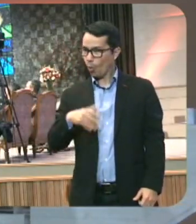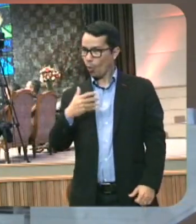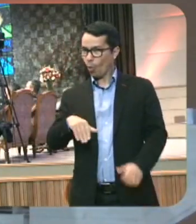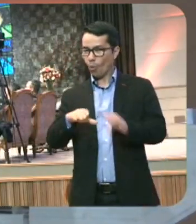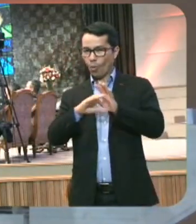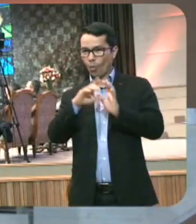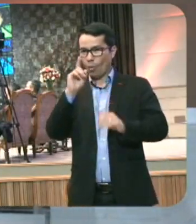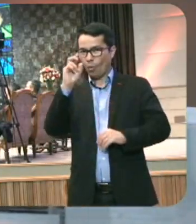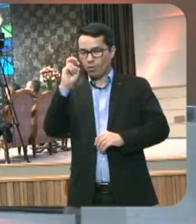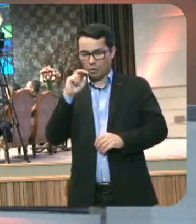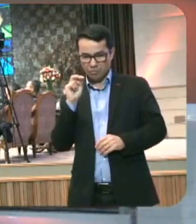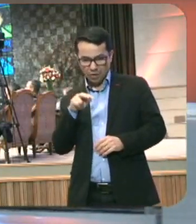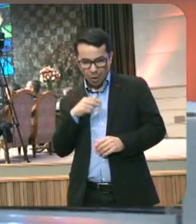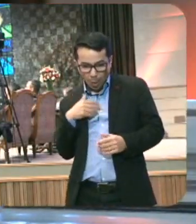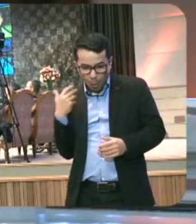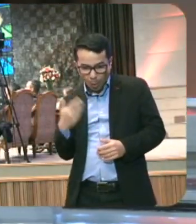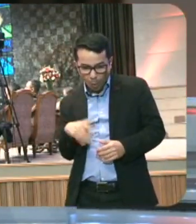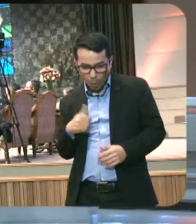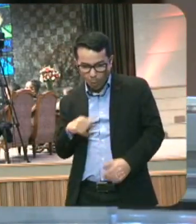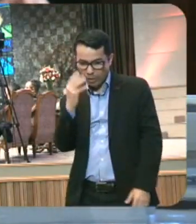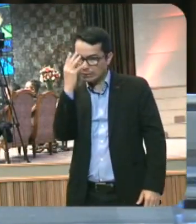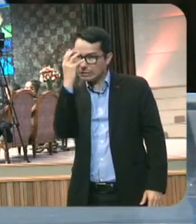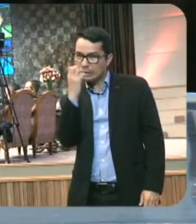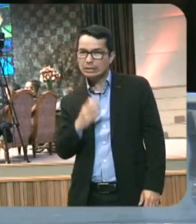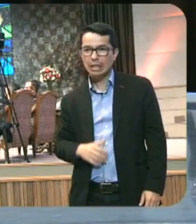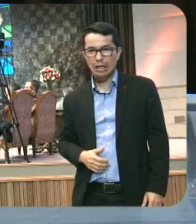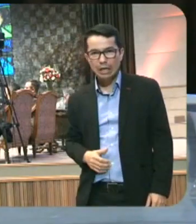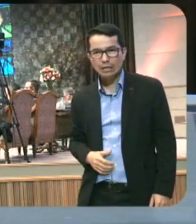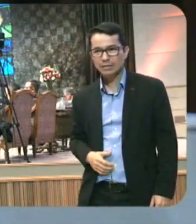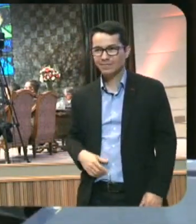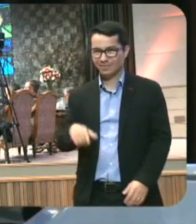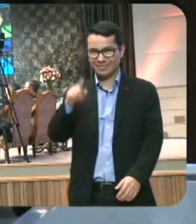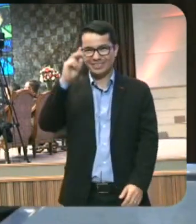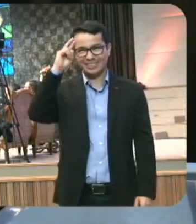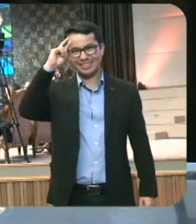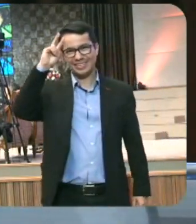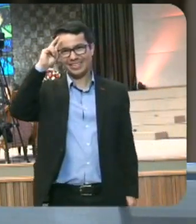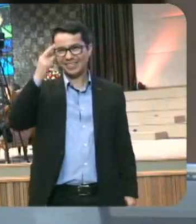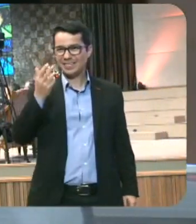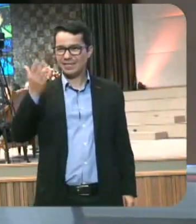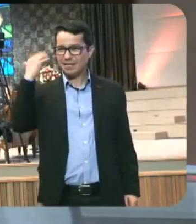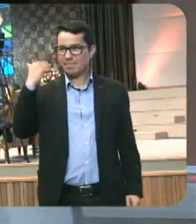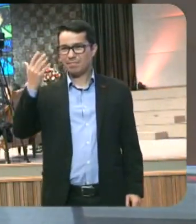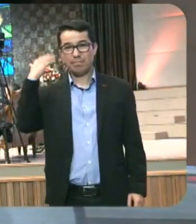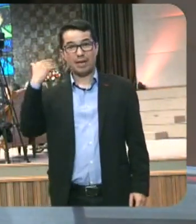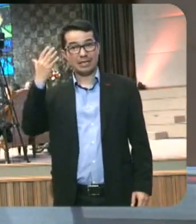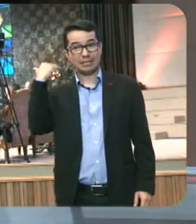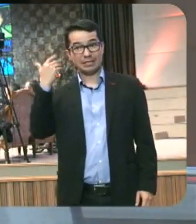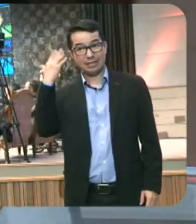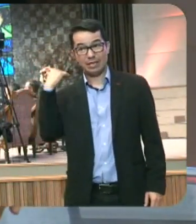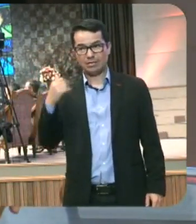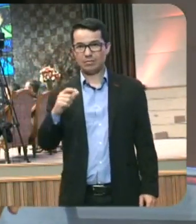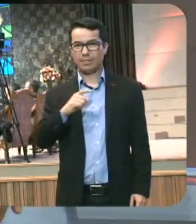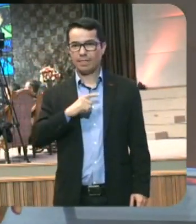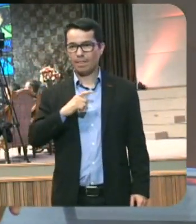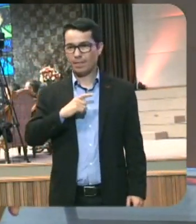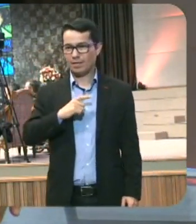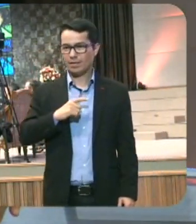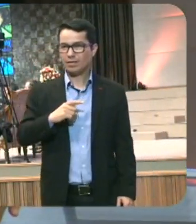Você lembra quando a gente, lá no passado, ouvia falar de negócios feitos no fio do